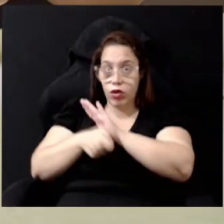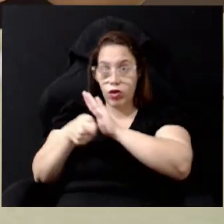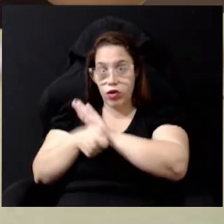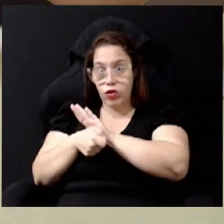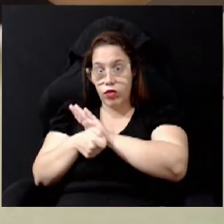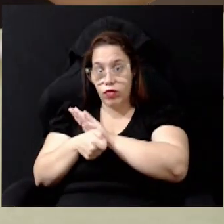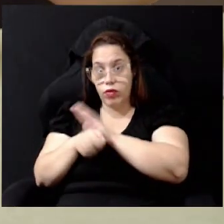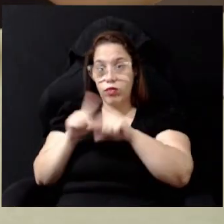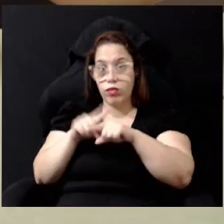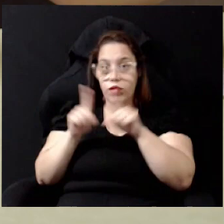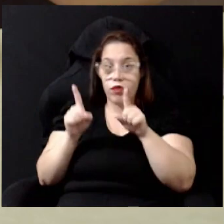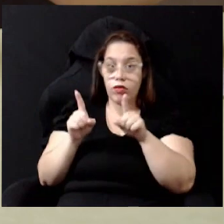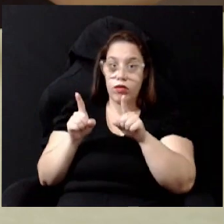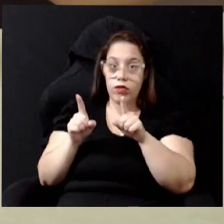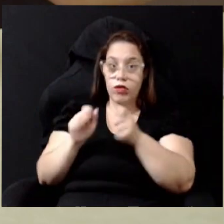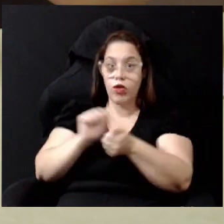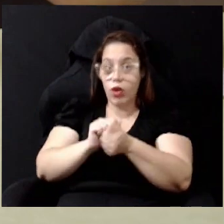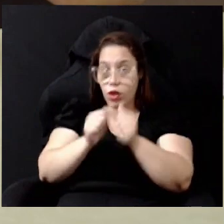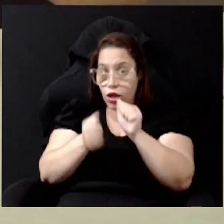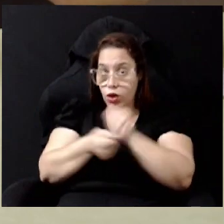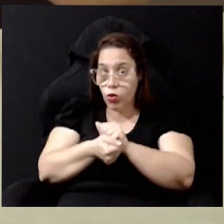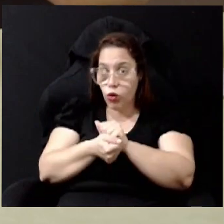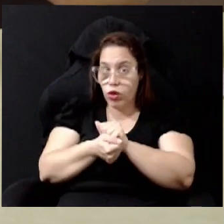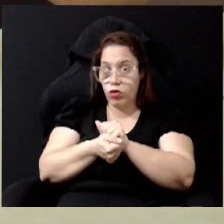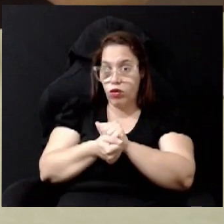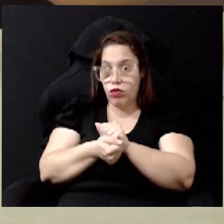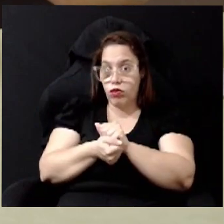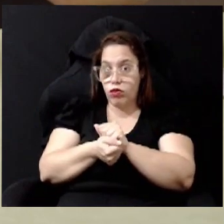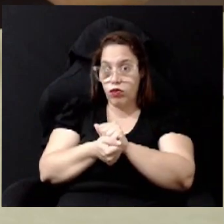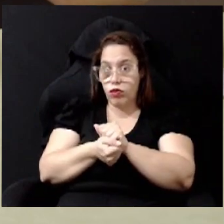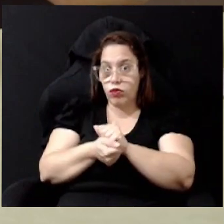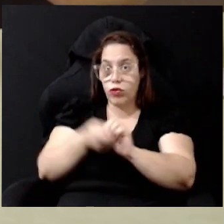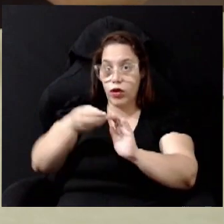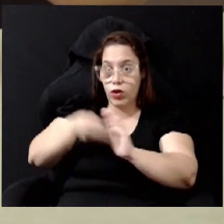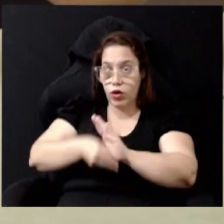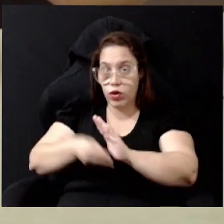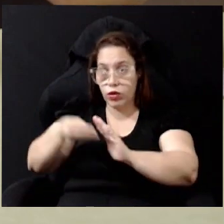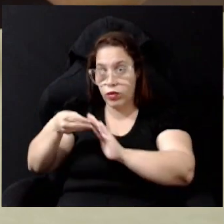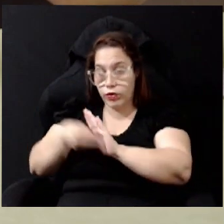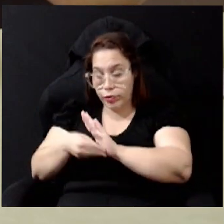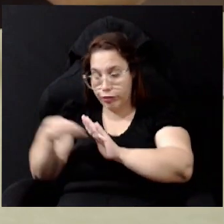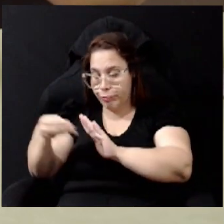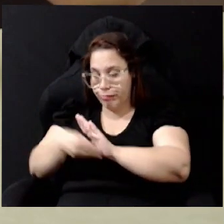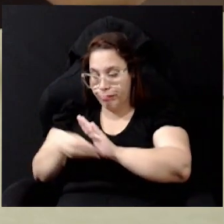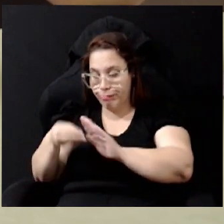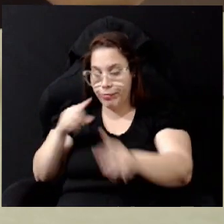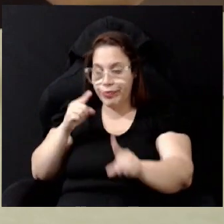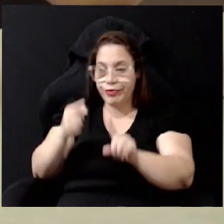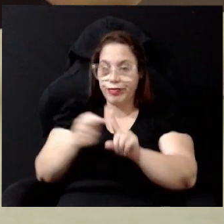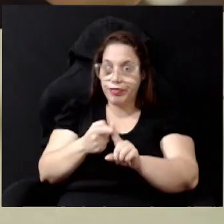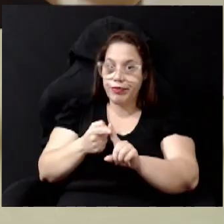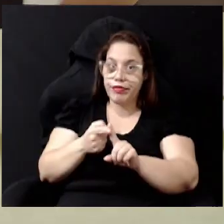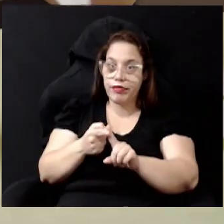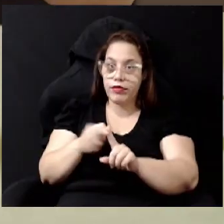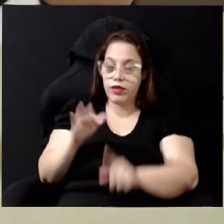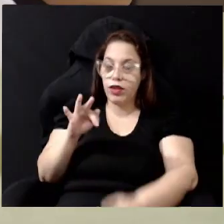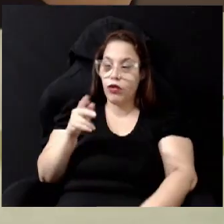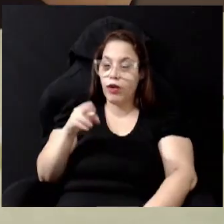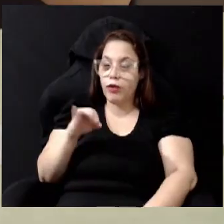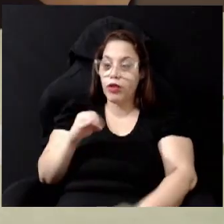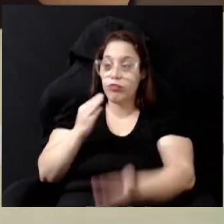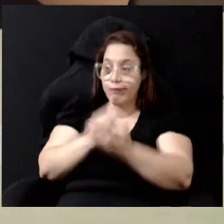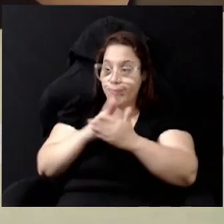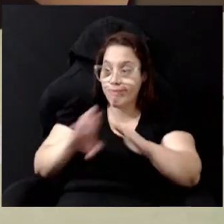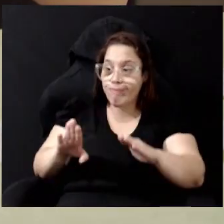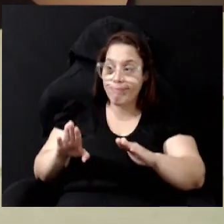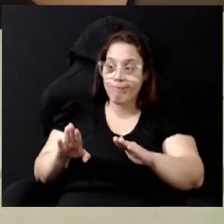vai adequando as suas reservas aos seus objetivos. E Fabrício, para a gente terminar aqui,